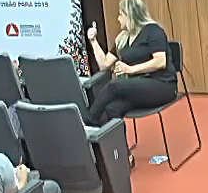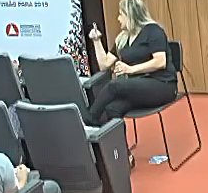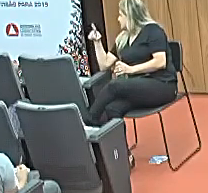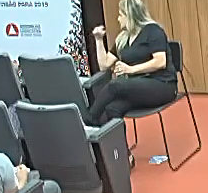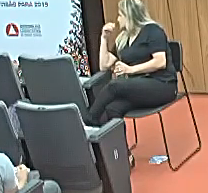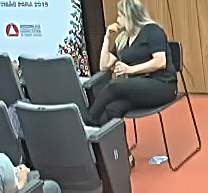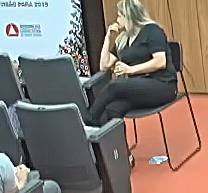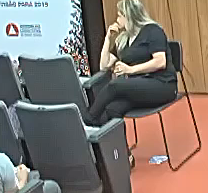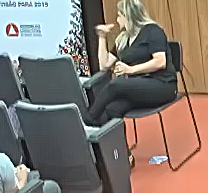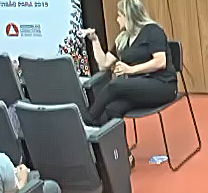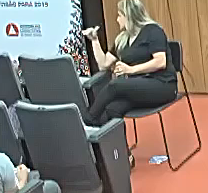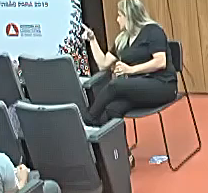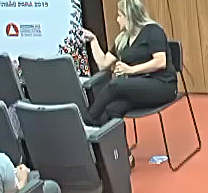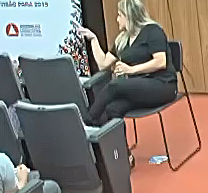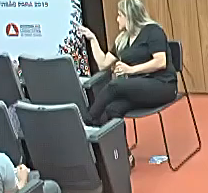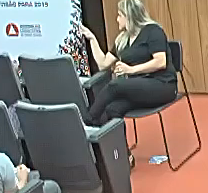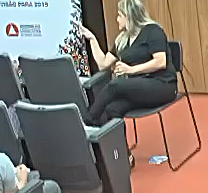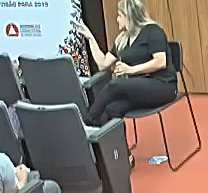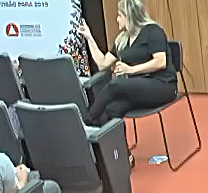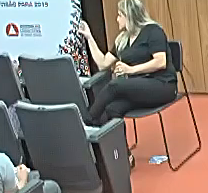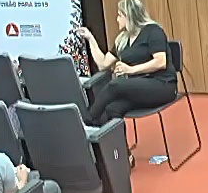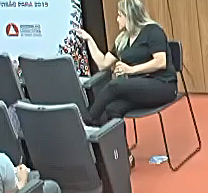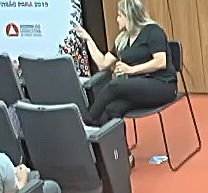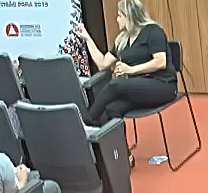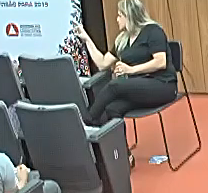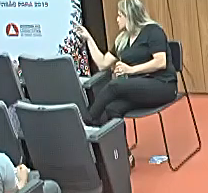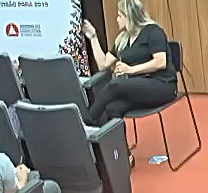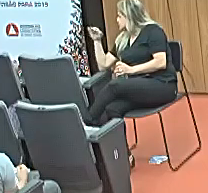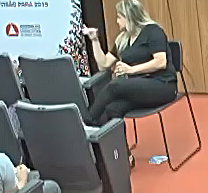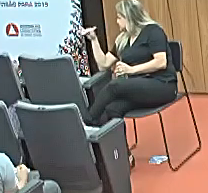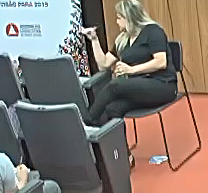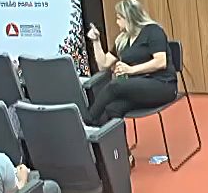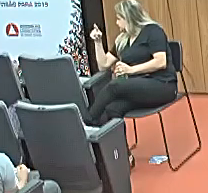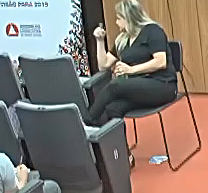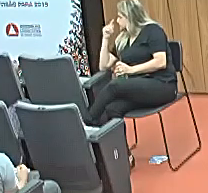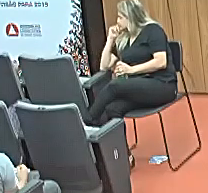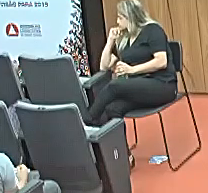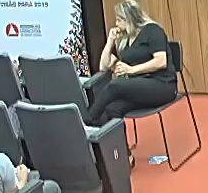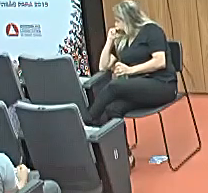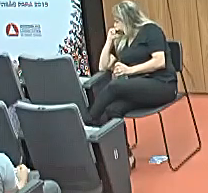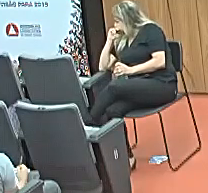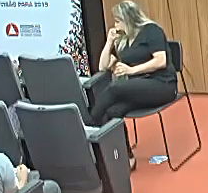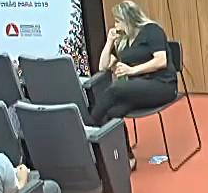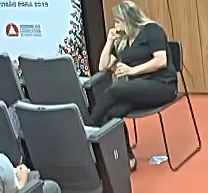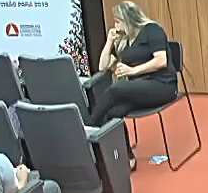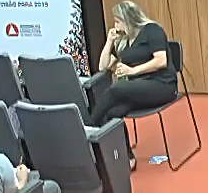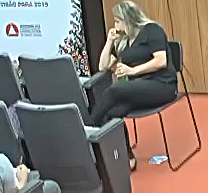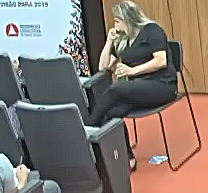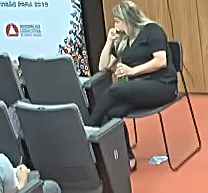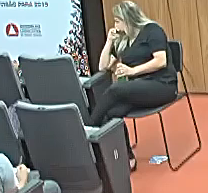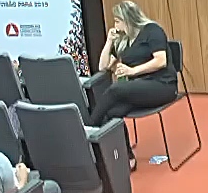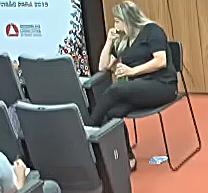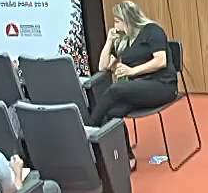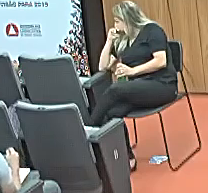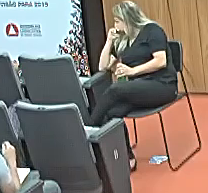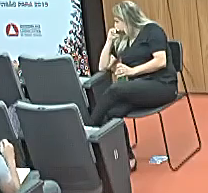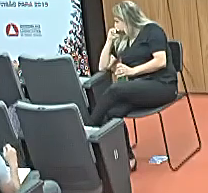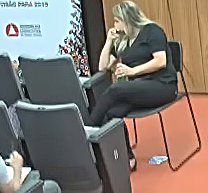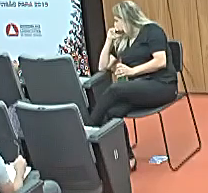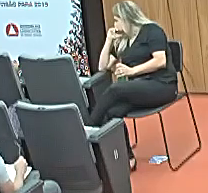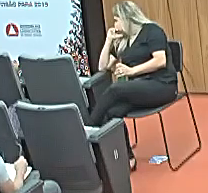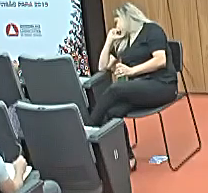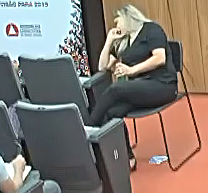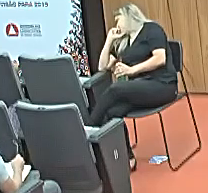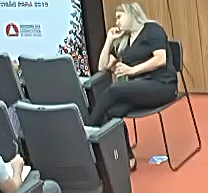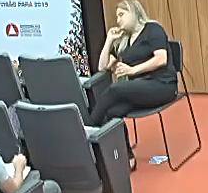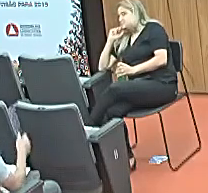do fundo do estado e esse programa ele está meio aí parado né a gente precisa resgatar isso